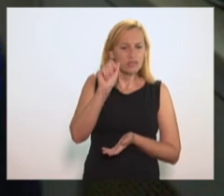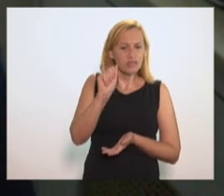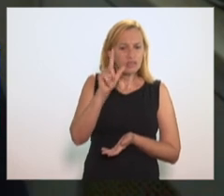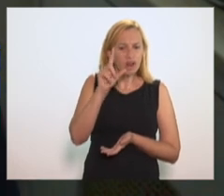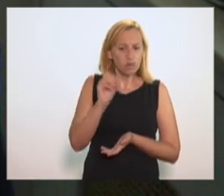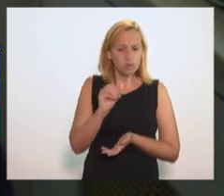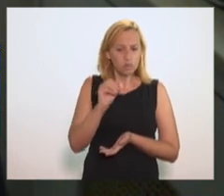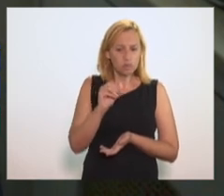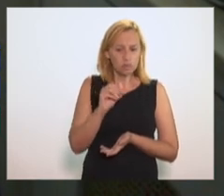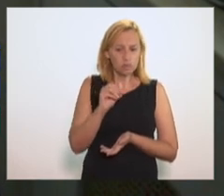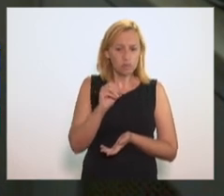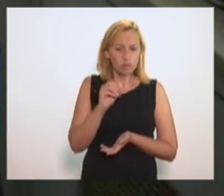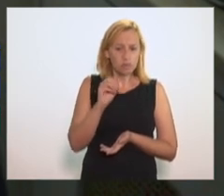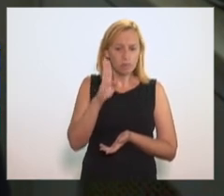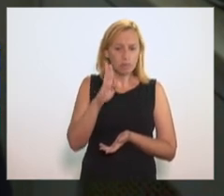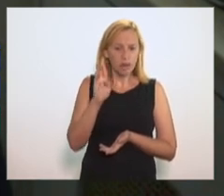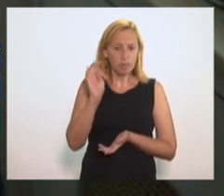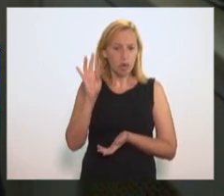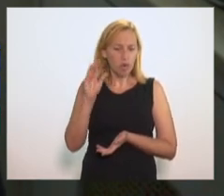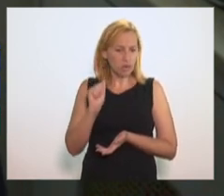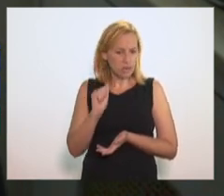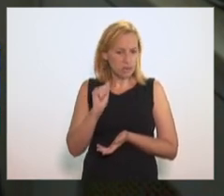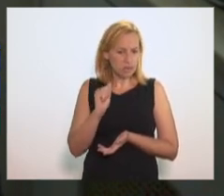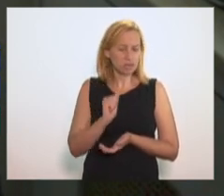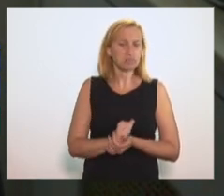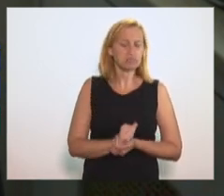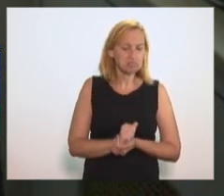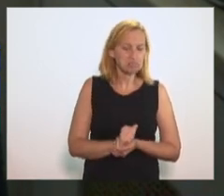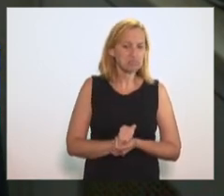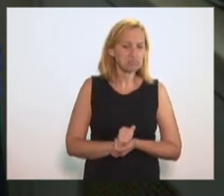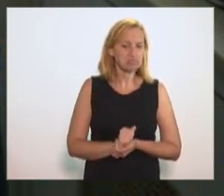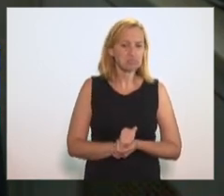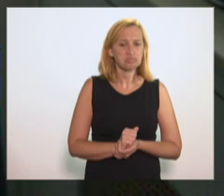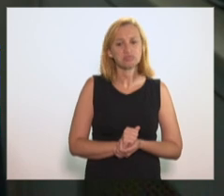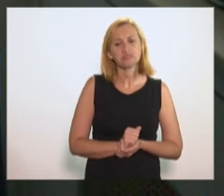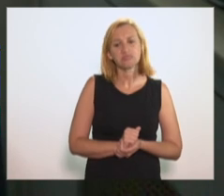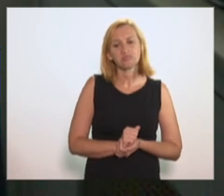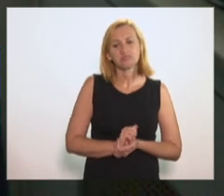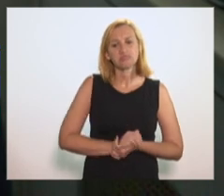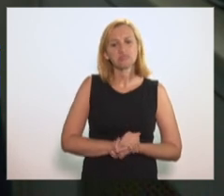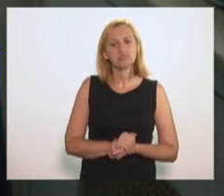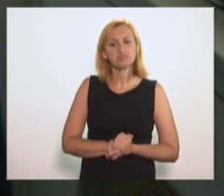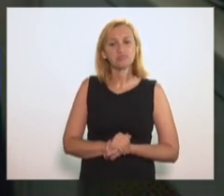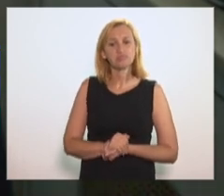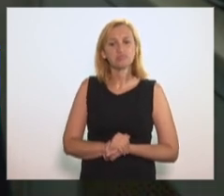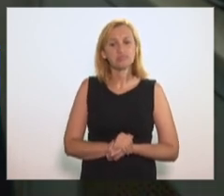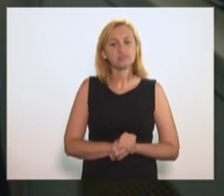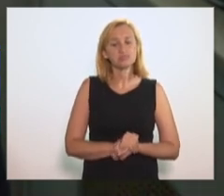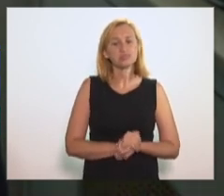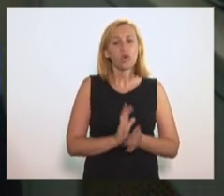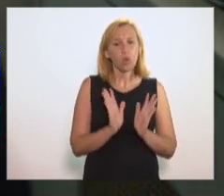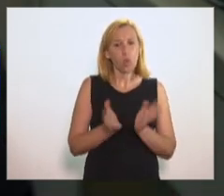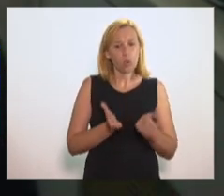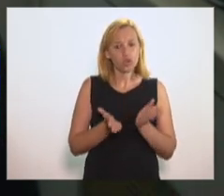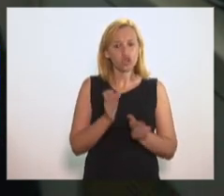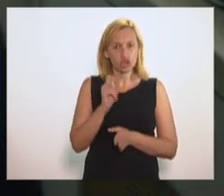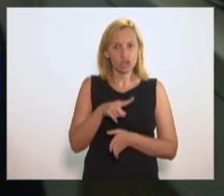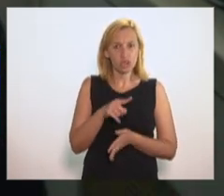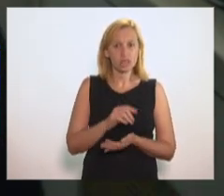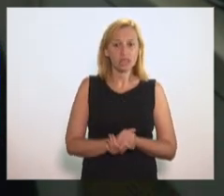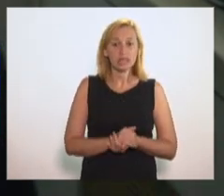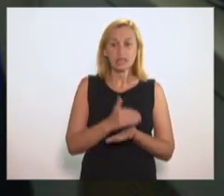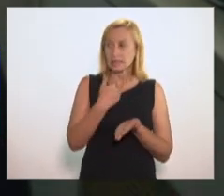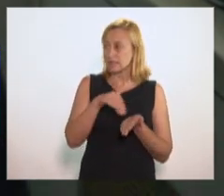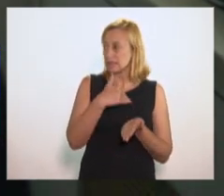e a sambarcava o que hoje é a